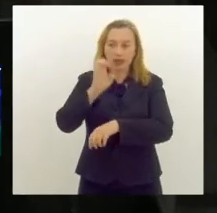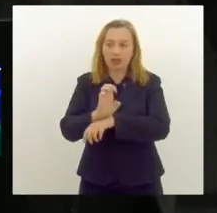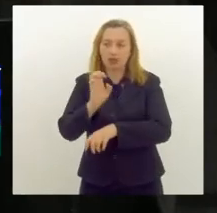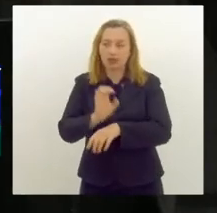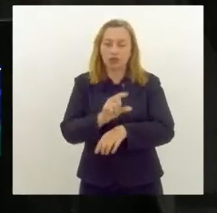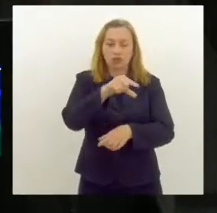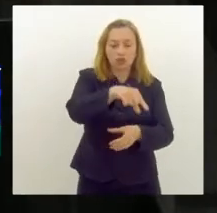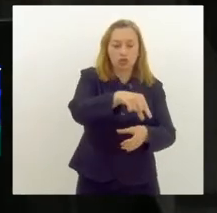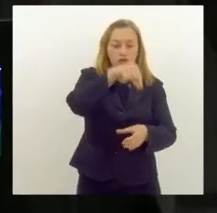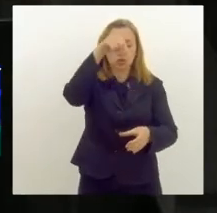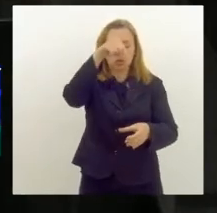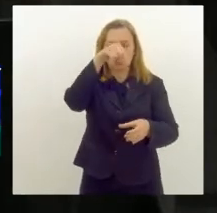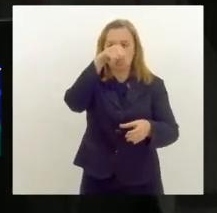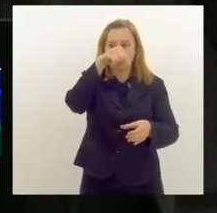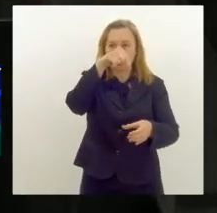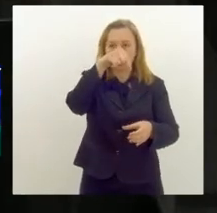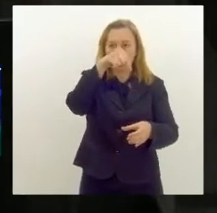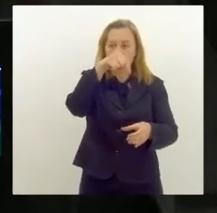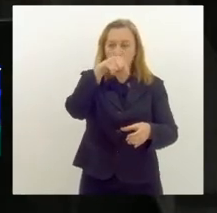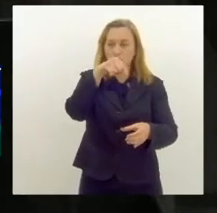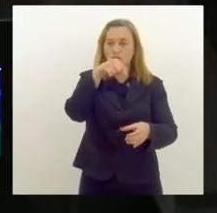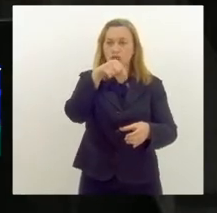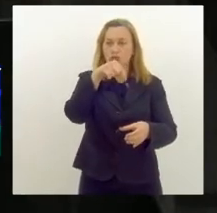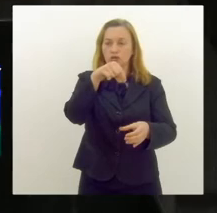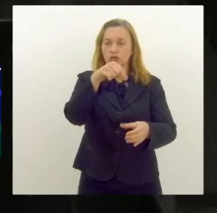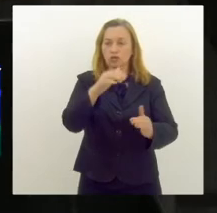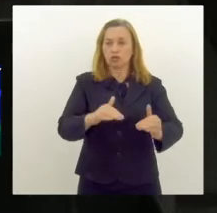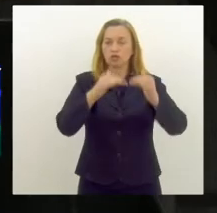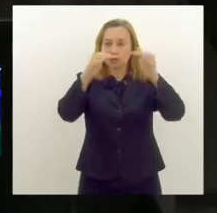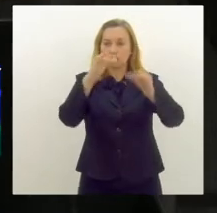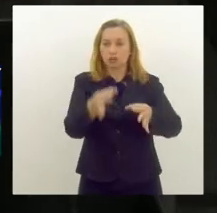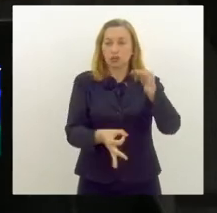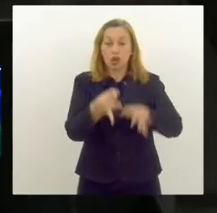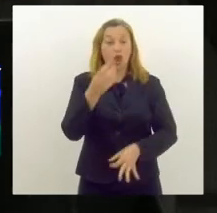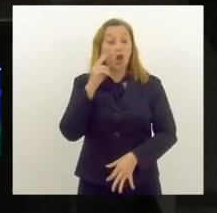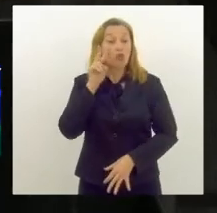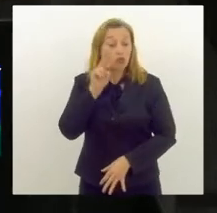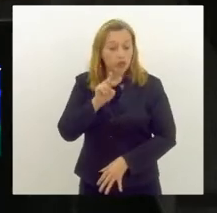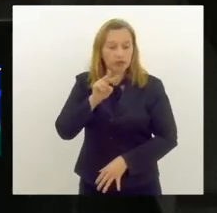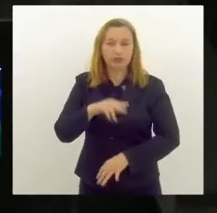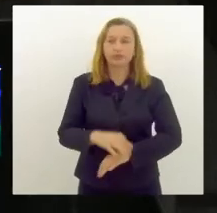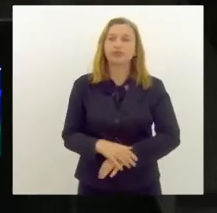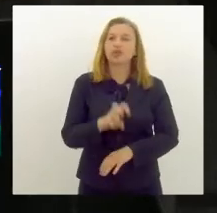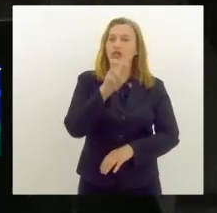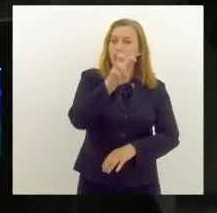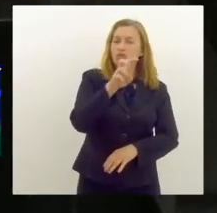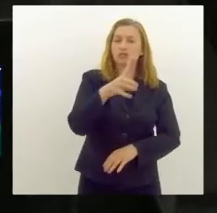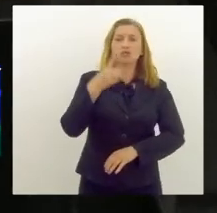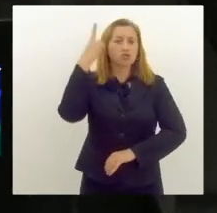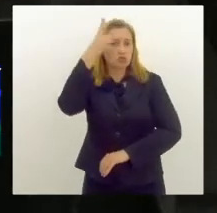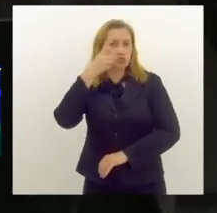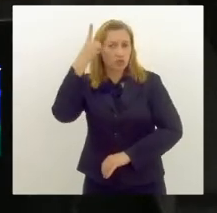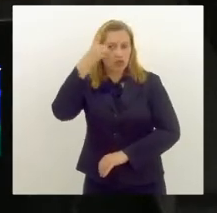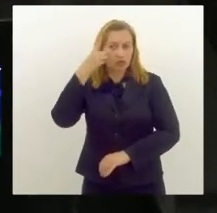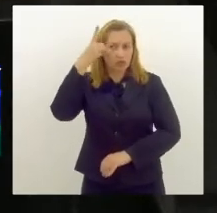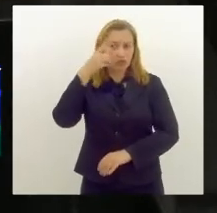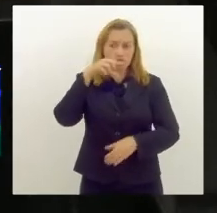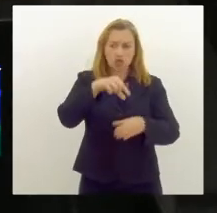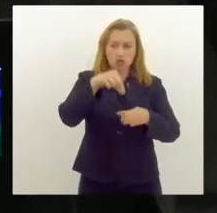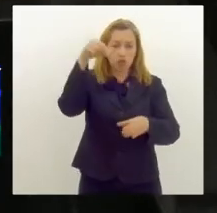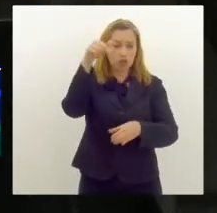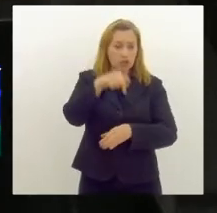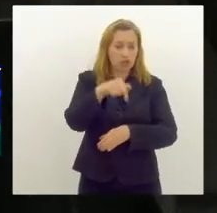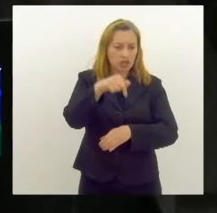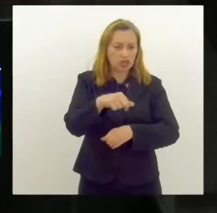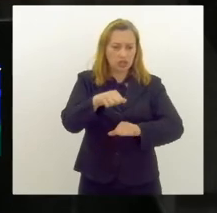no âmbito do Tribunal de Justiça, e eu assisti à sessão, e os 5 deputados eleitos aqui